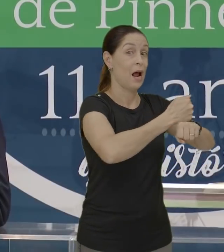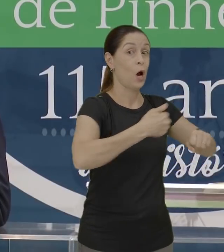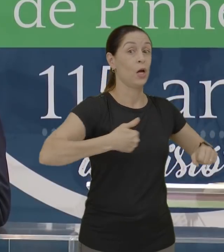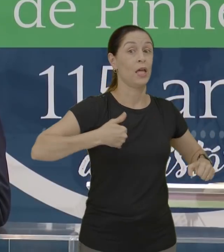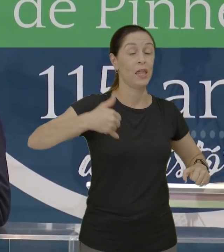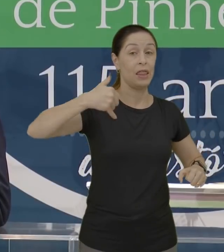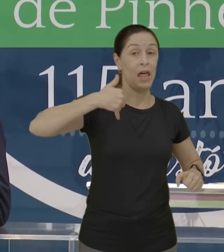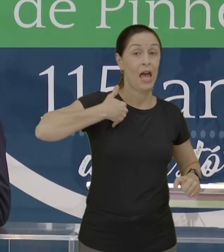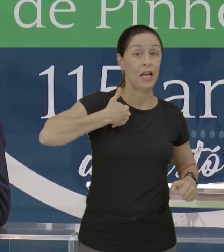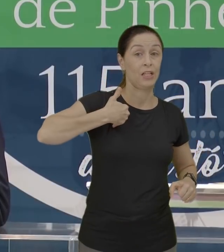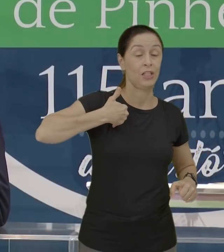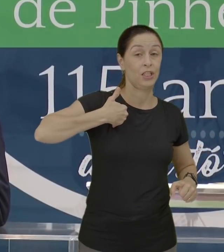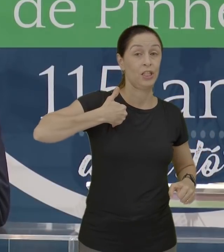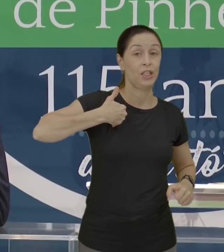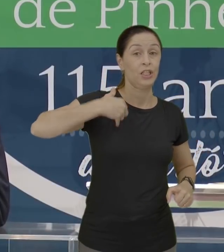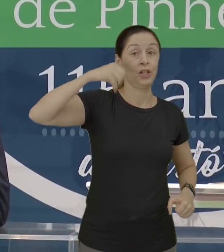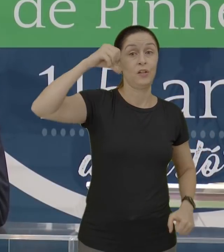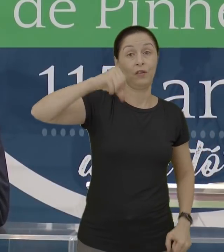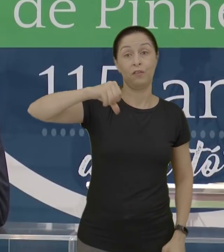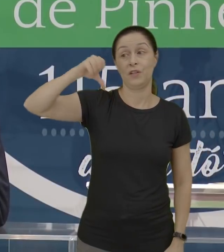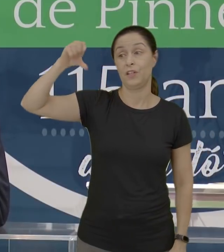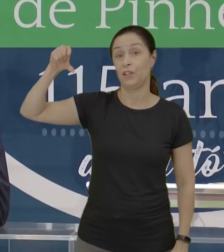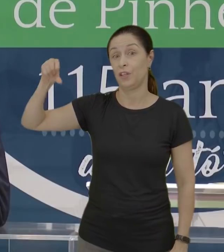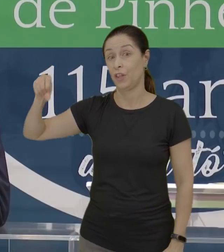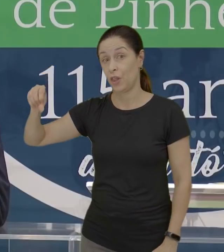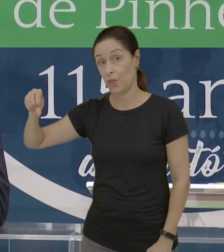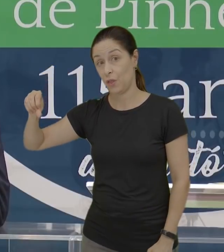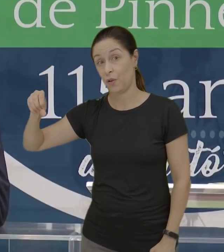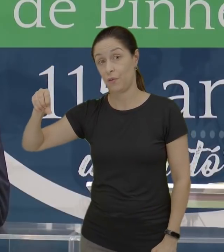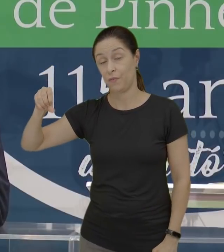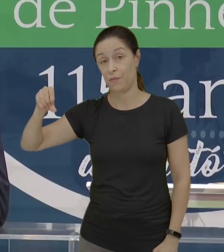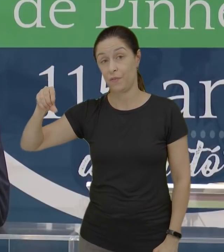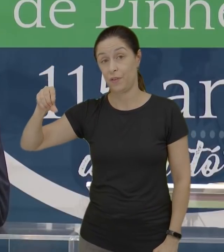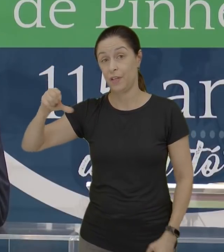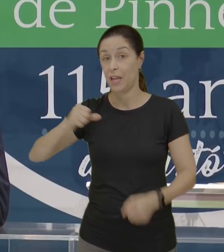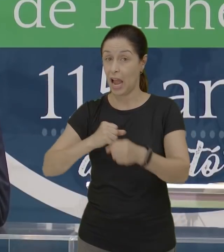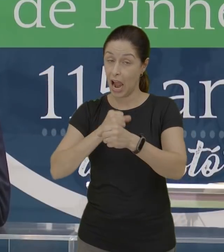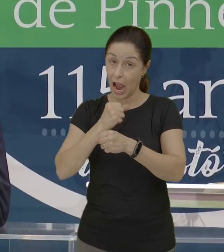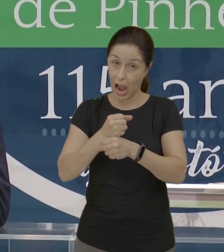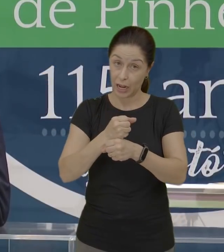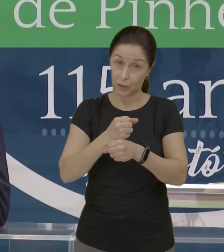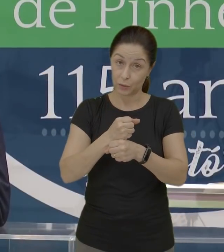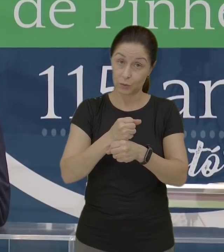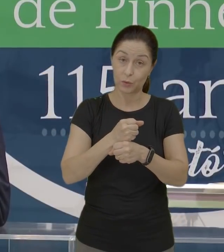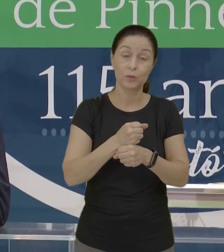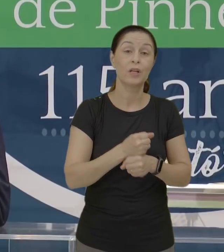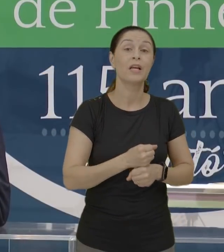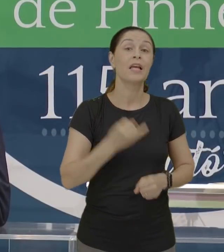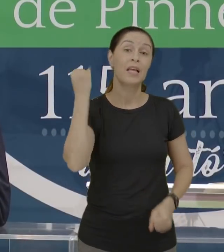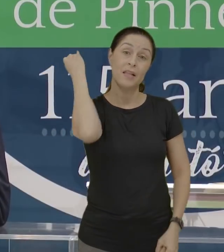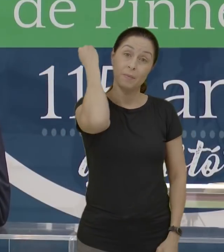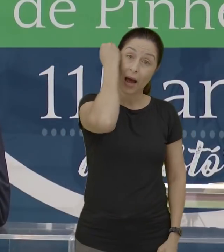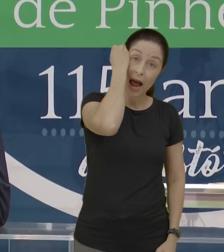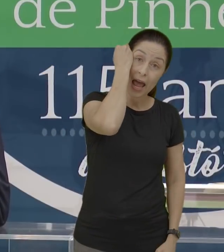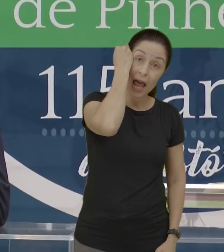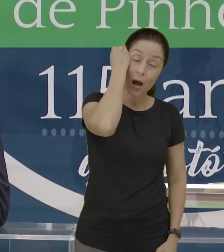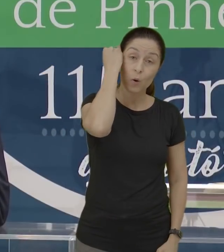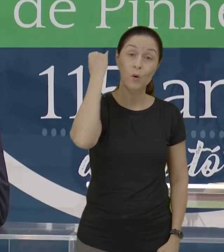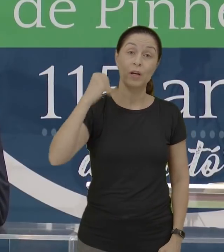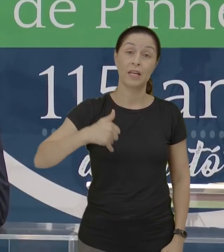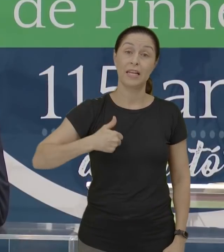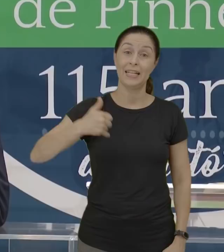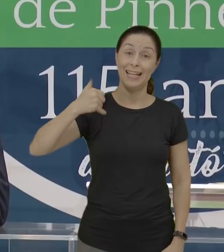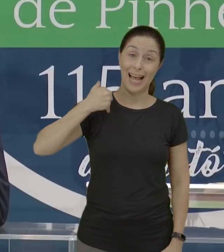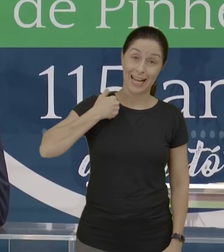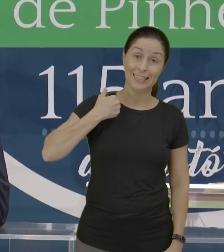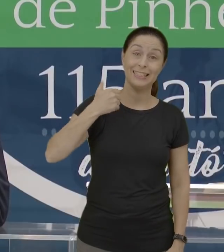quando Isaac nasceu, quando Ismael nasceu, eu tinha 86, me ajuda na matemática aí, quantos anos tem o Ismael agora? 13 anos,